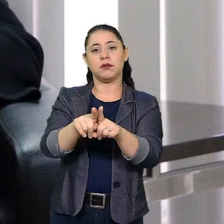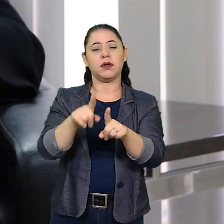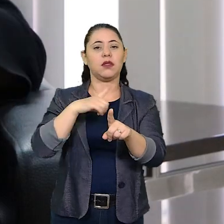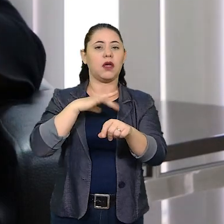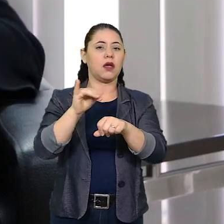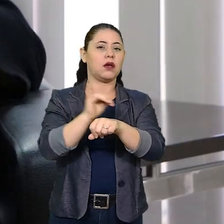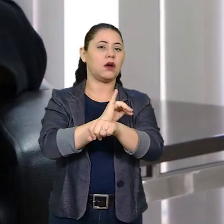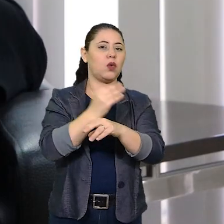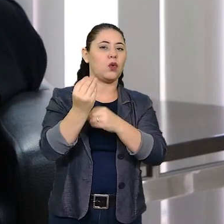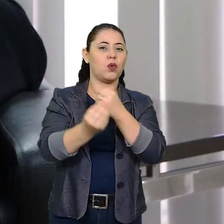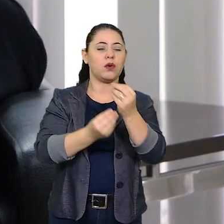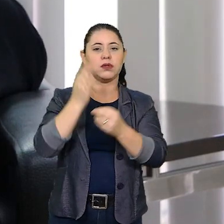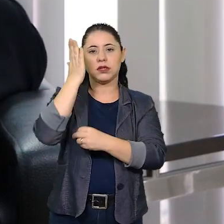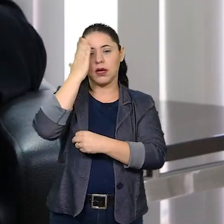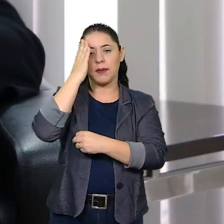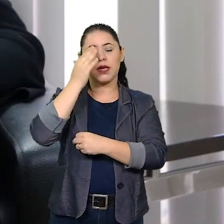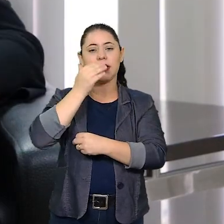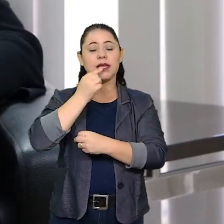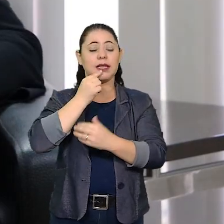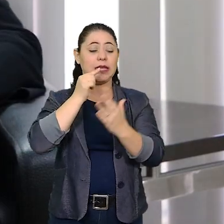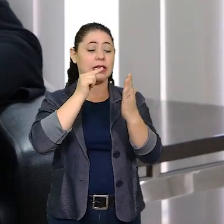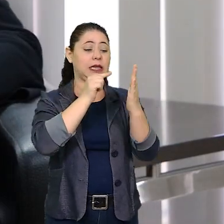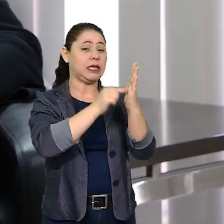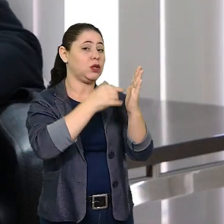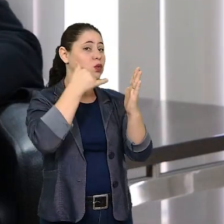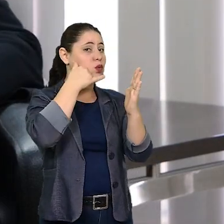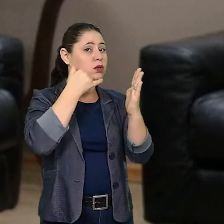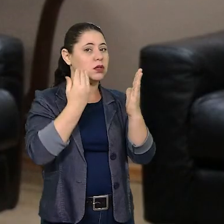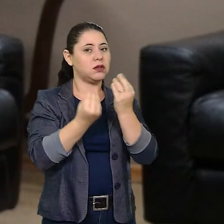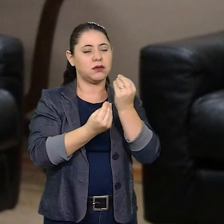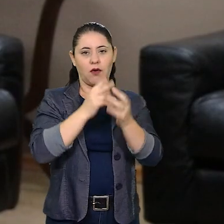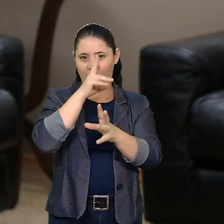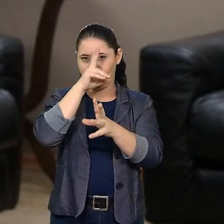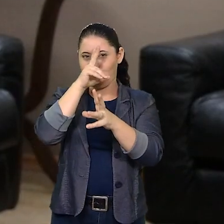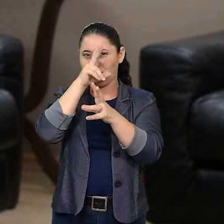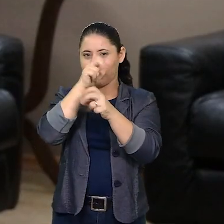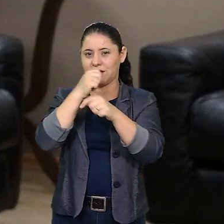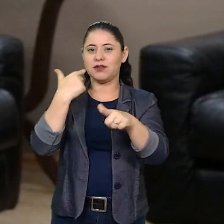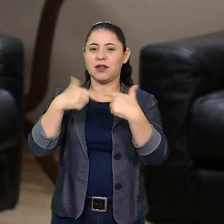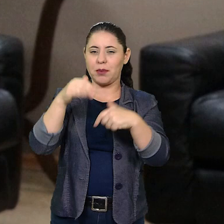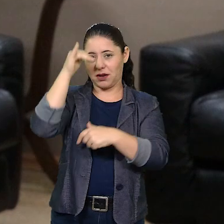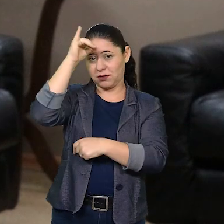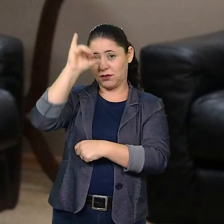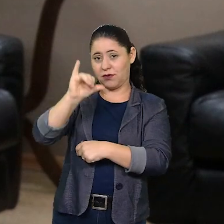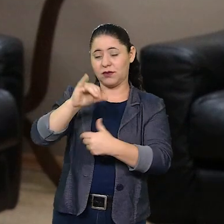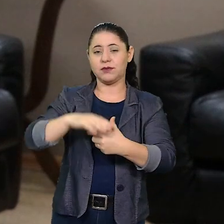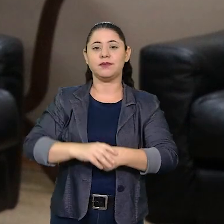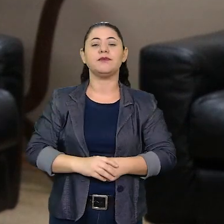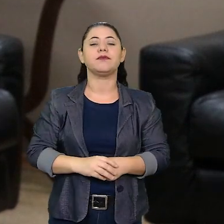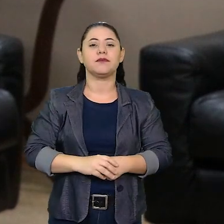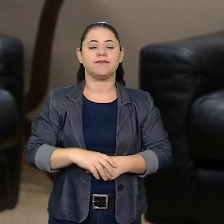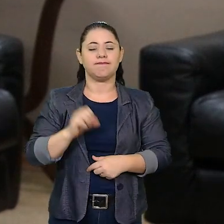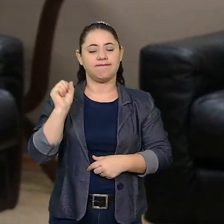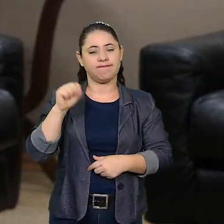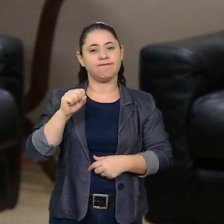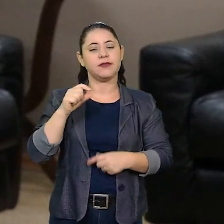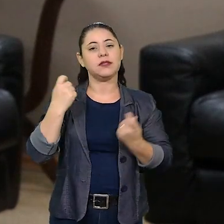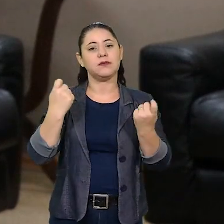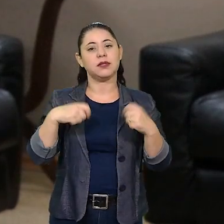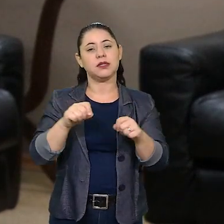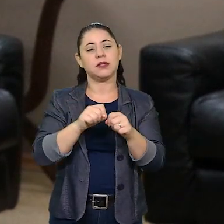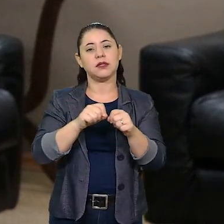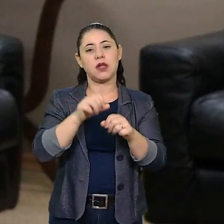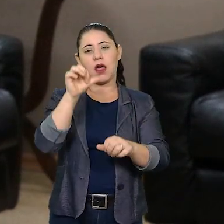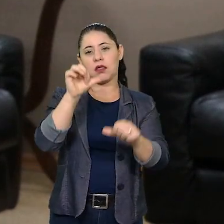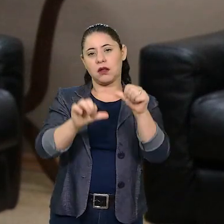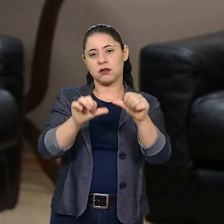e tenha mecanismos de denunciar. Quer dizer, fortalecer o trabalho preventivo. É isso Sim. que